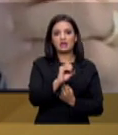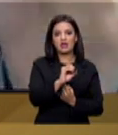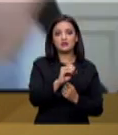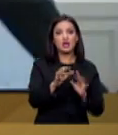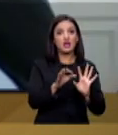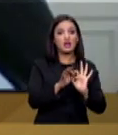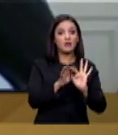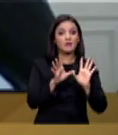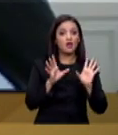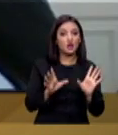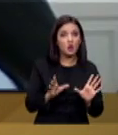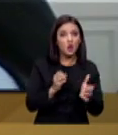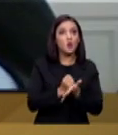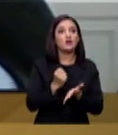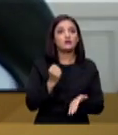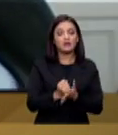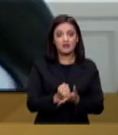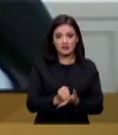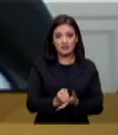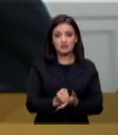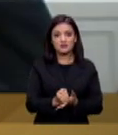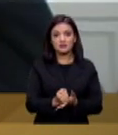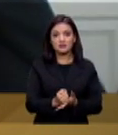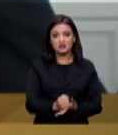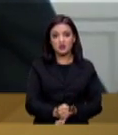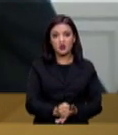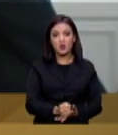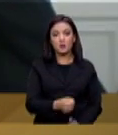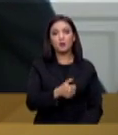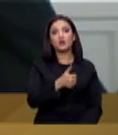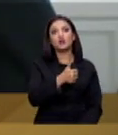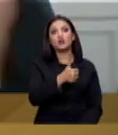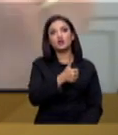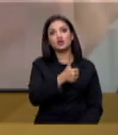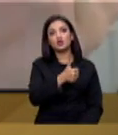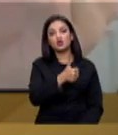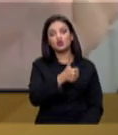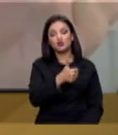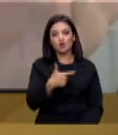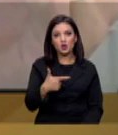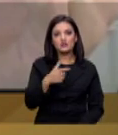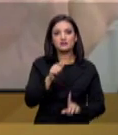meses a partir de 2010 e depois mais 12 de 2011. Acabou.